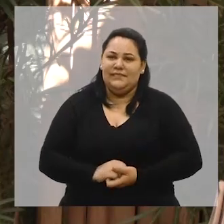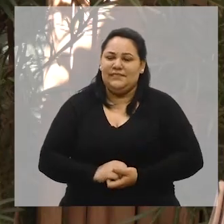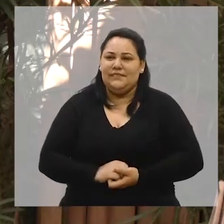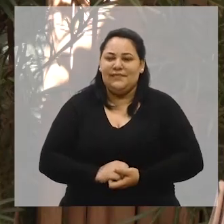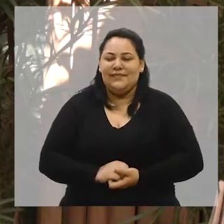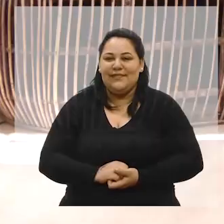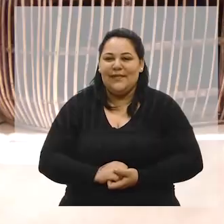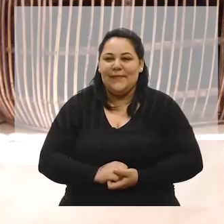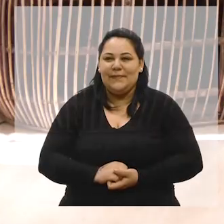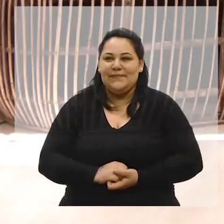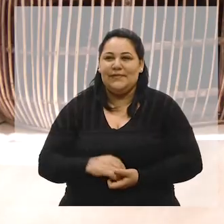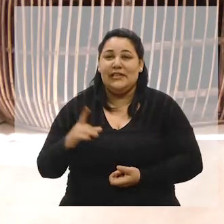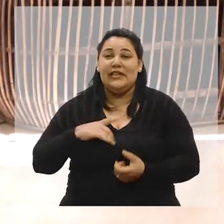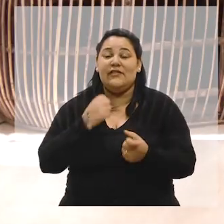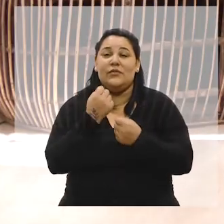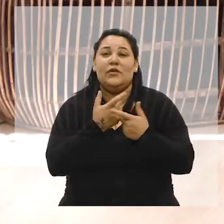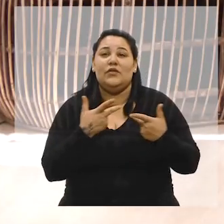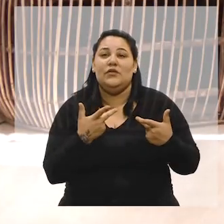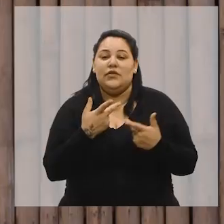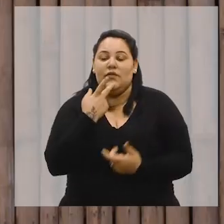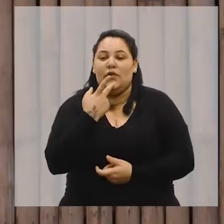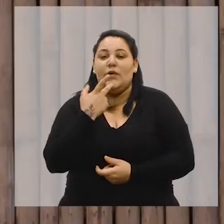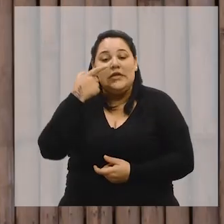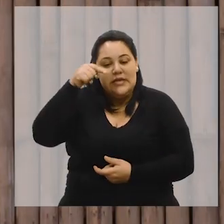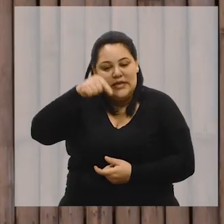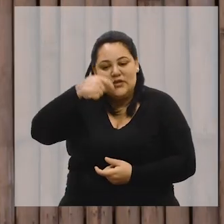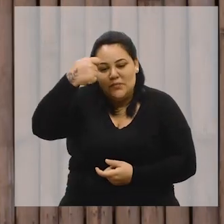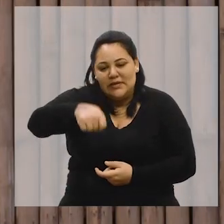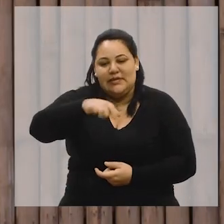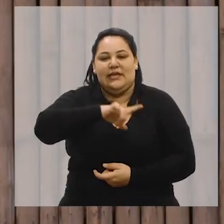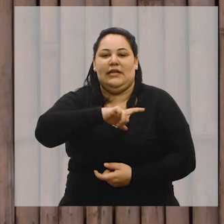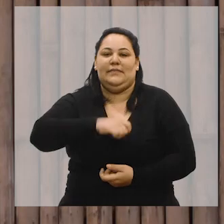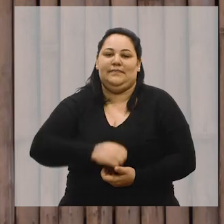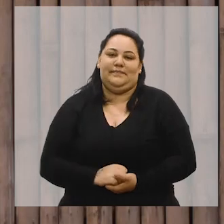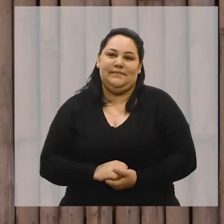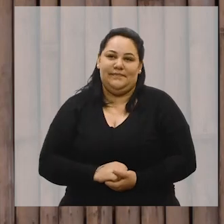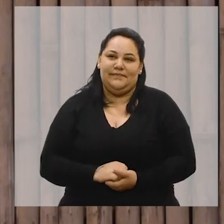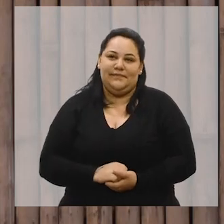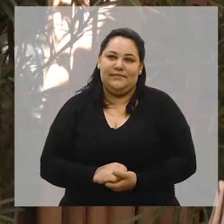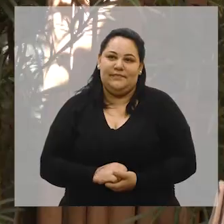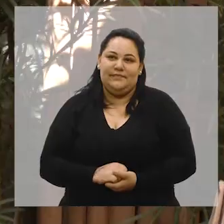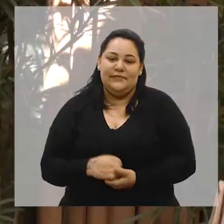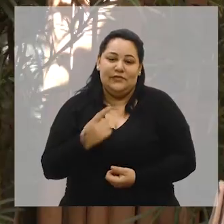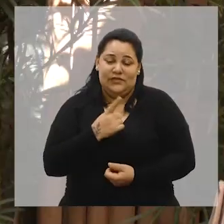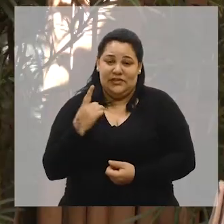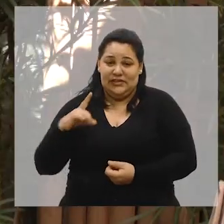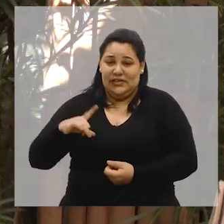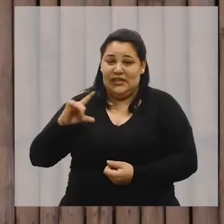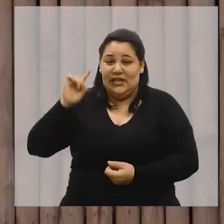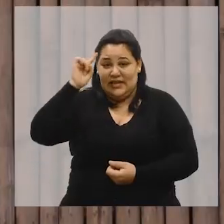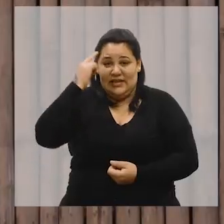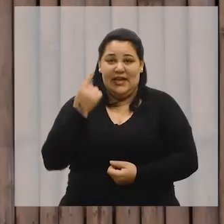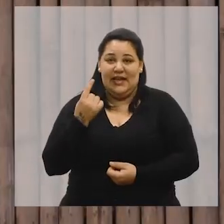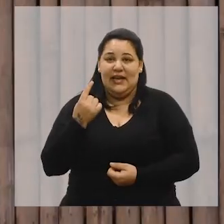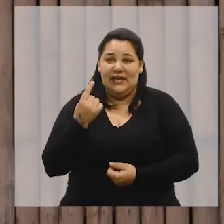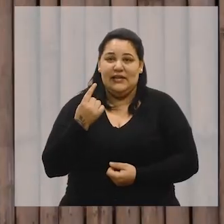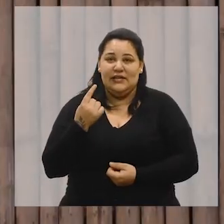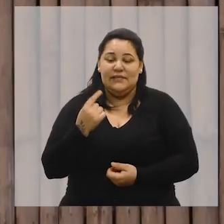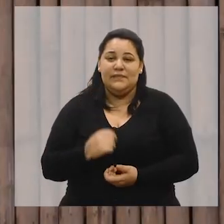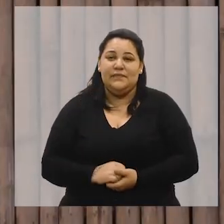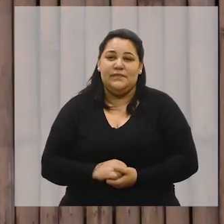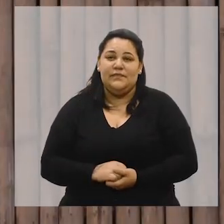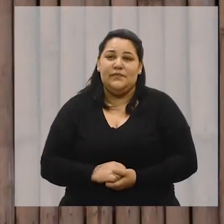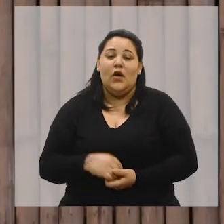deixando todo o tempo. E teve alguma coisa que tu disse, isso tem que ter no cardápio? Porque vocês ajudam a montar, vocês têm as ideias, eles